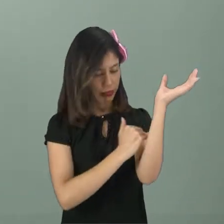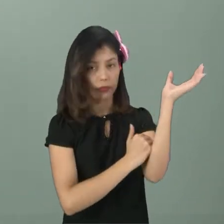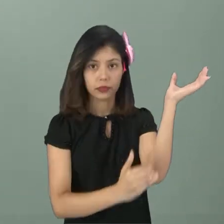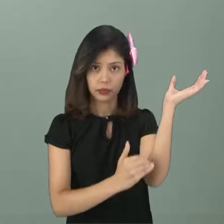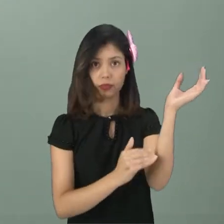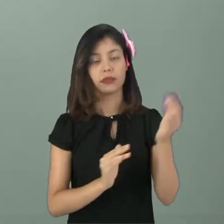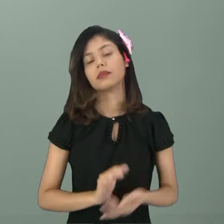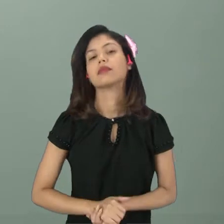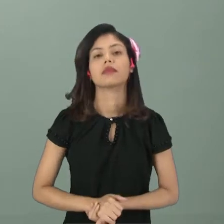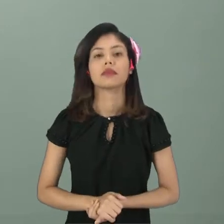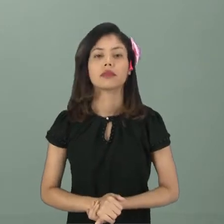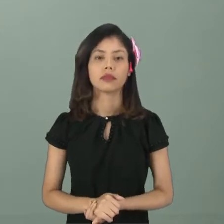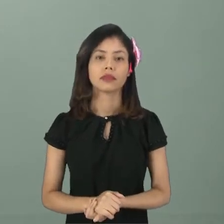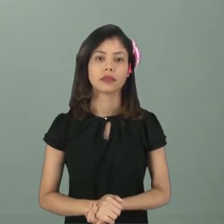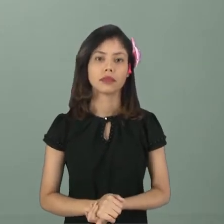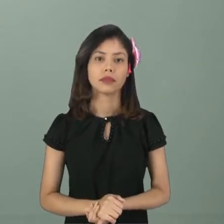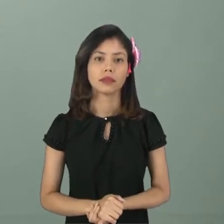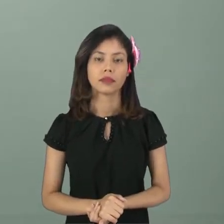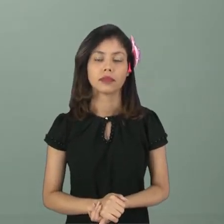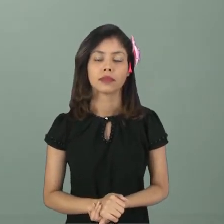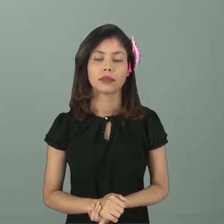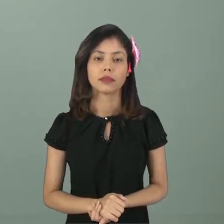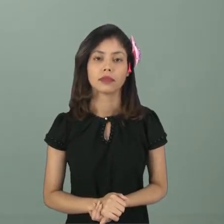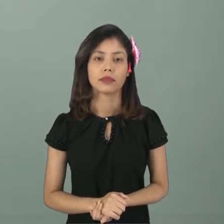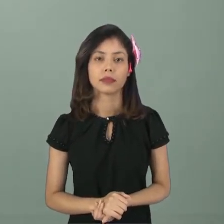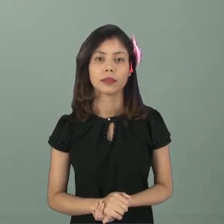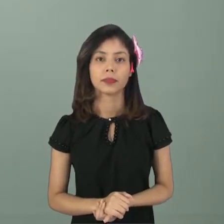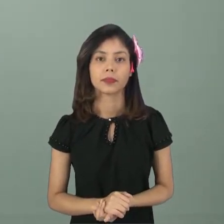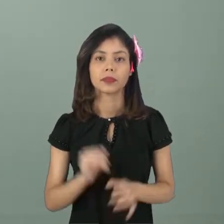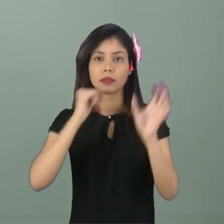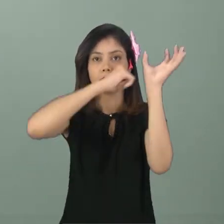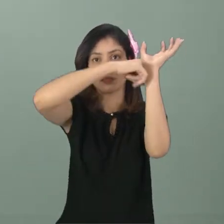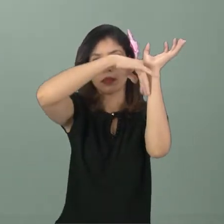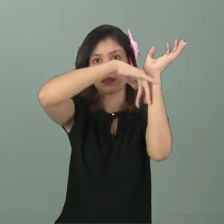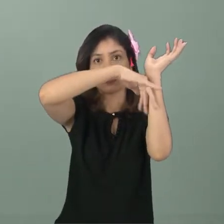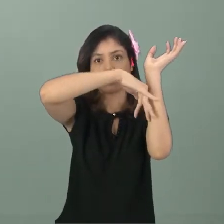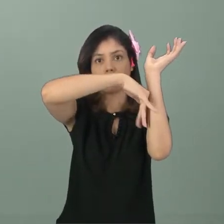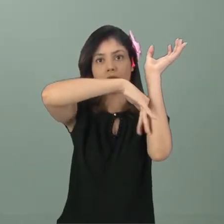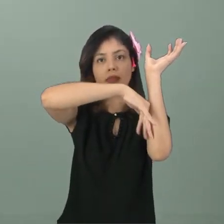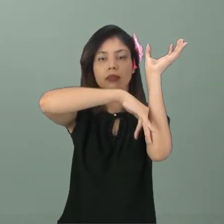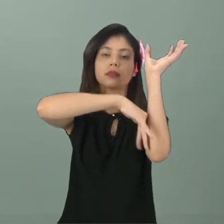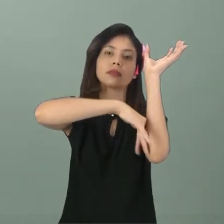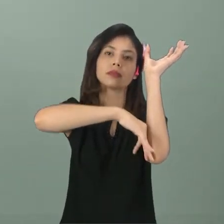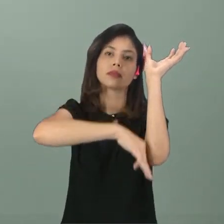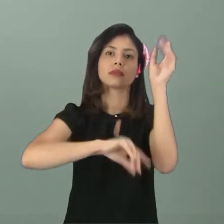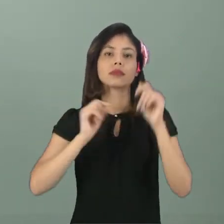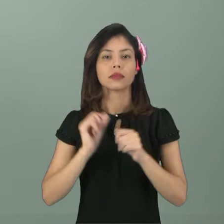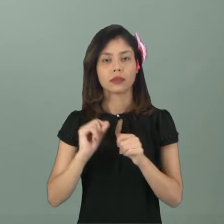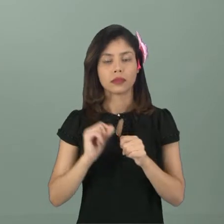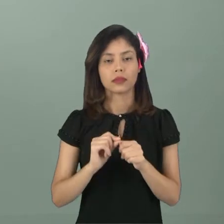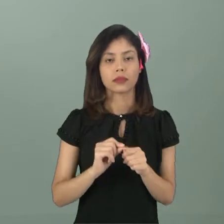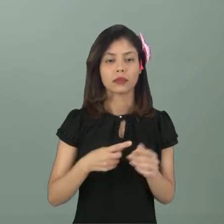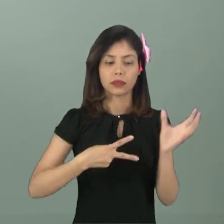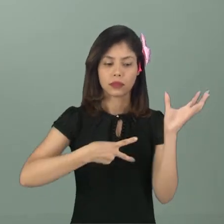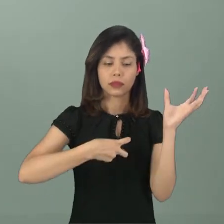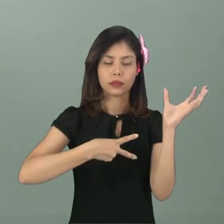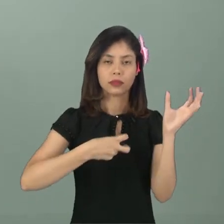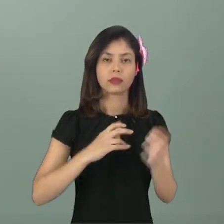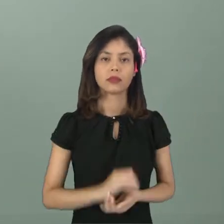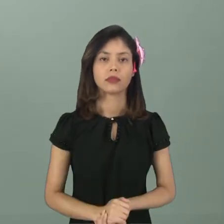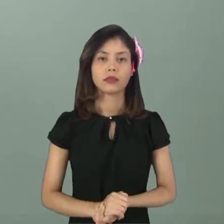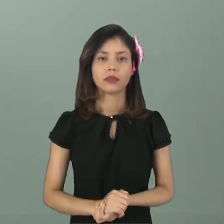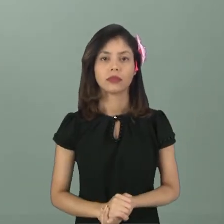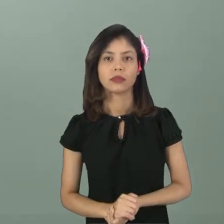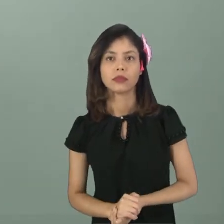linhas, em formas de linhas, para aquele látex pudesse sair e eles fizessem a extração.